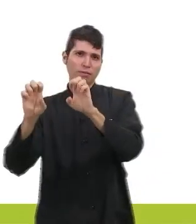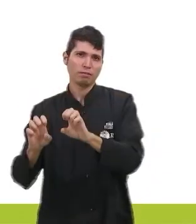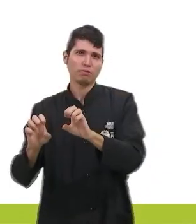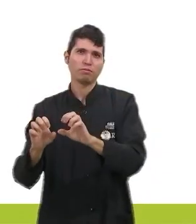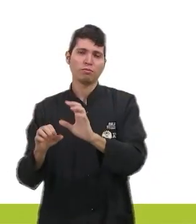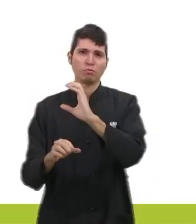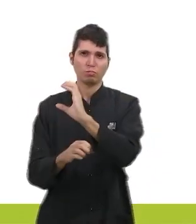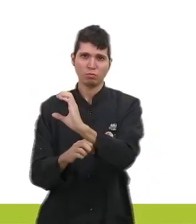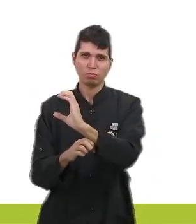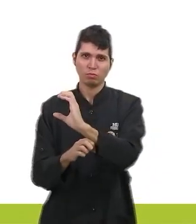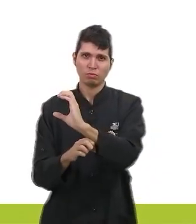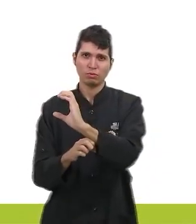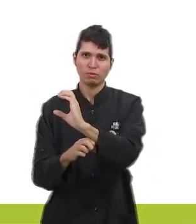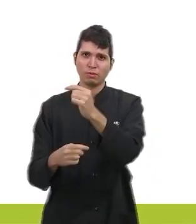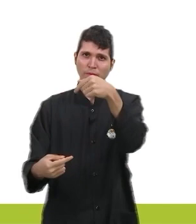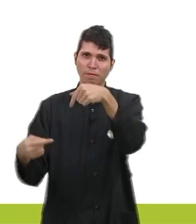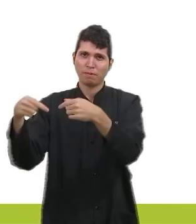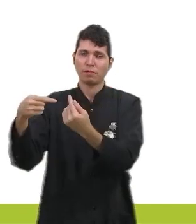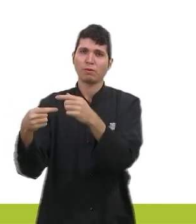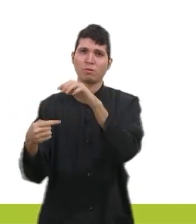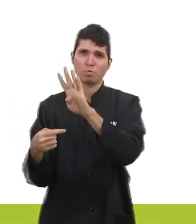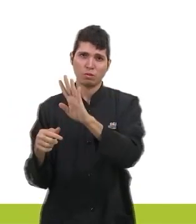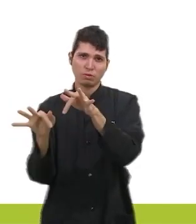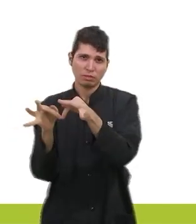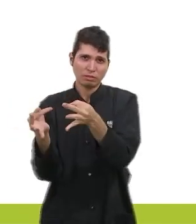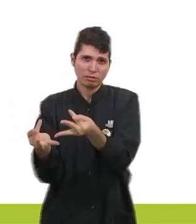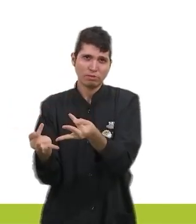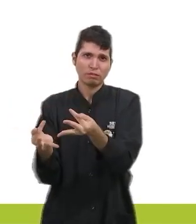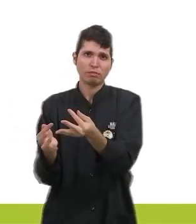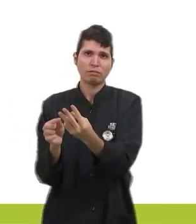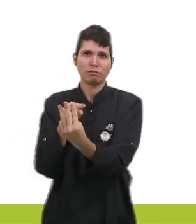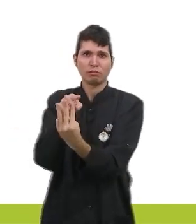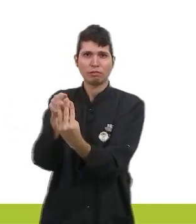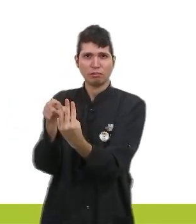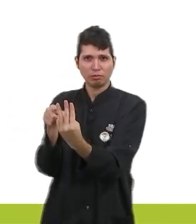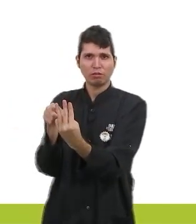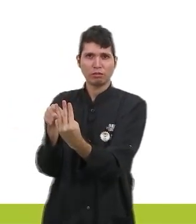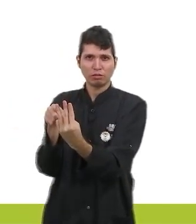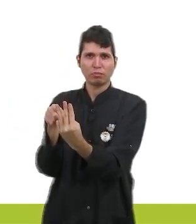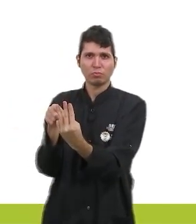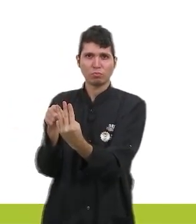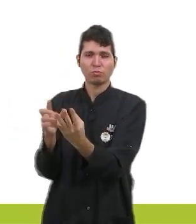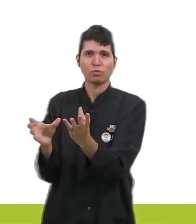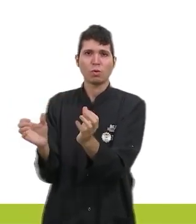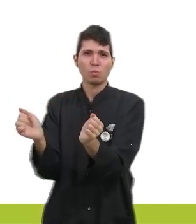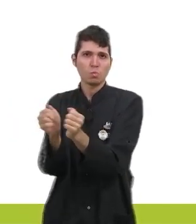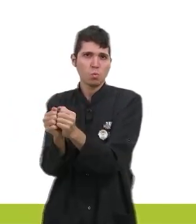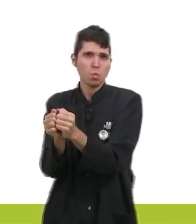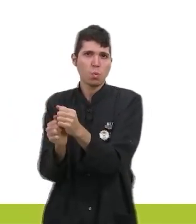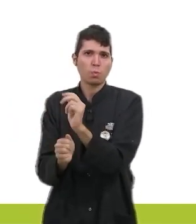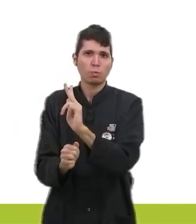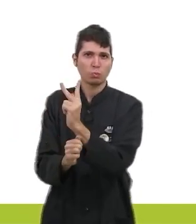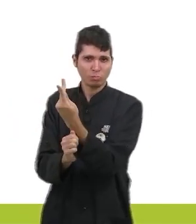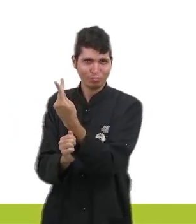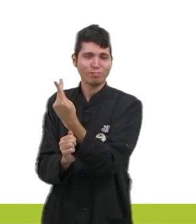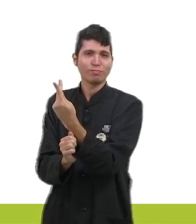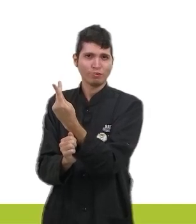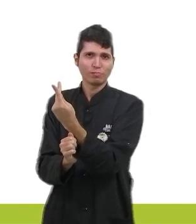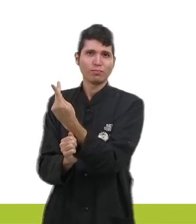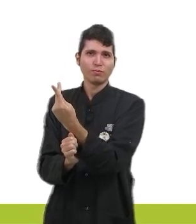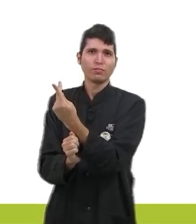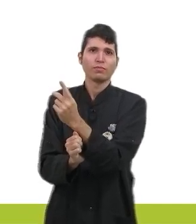ele estaria fazendo 4 ligações simples e em 3 dessas seria com hidrogênio? Pois é, pessoal, na